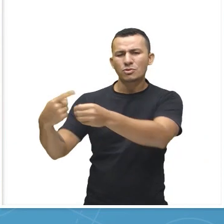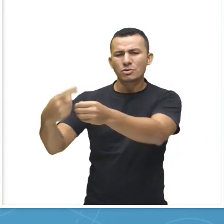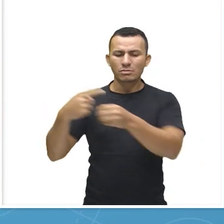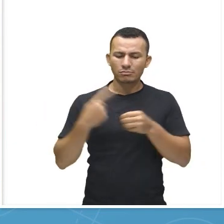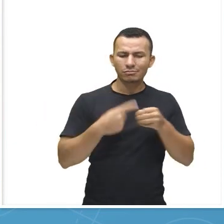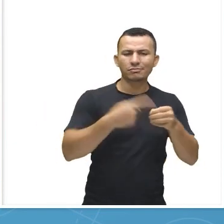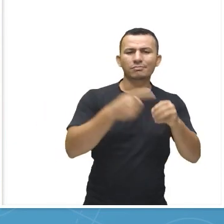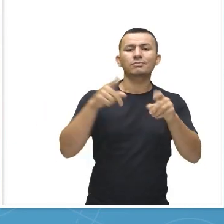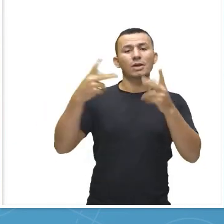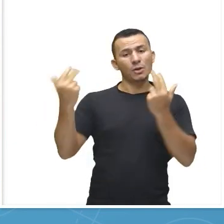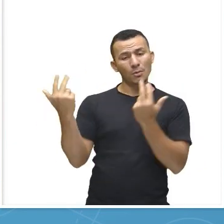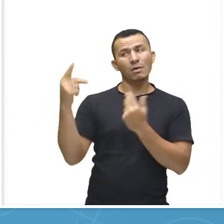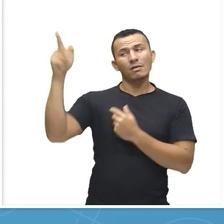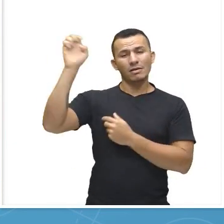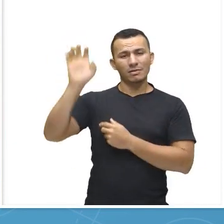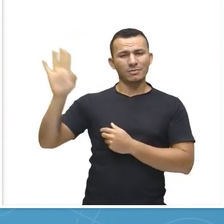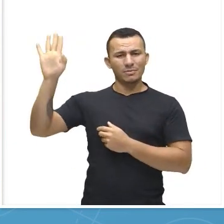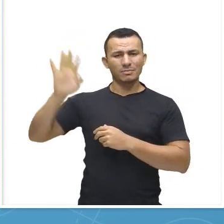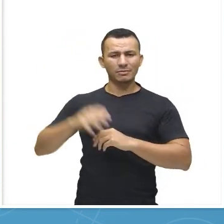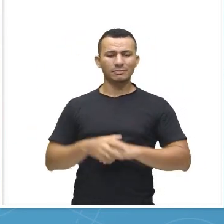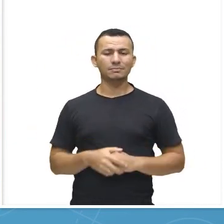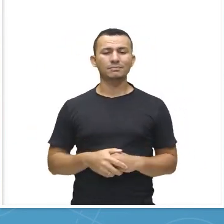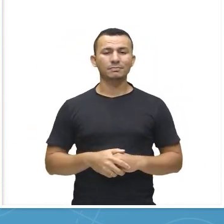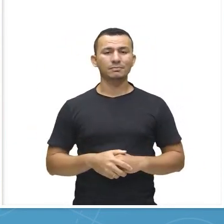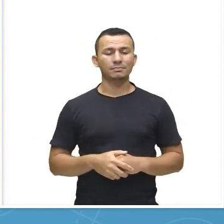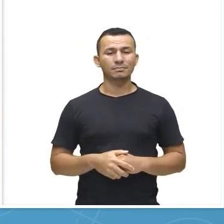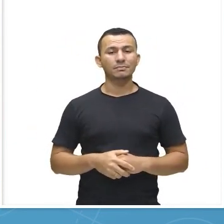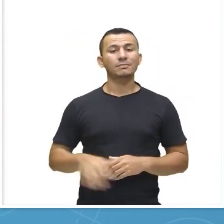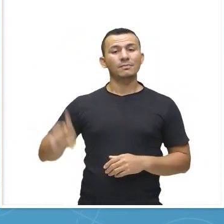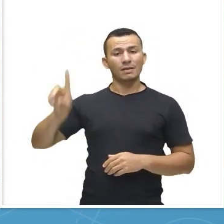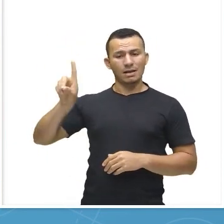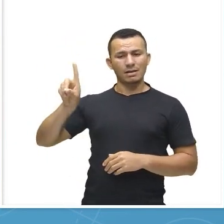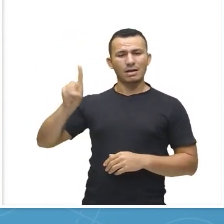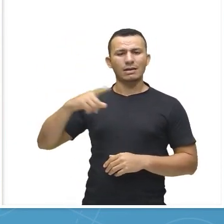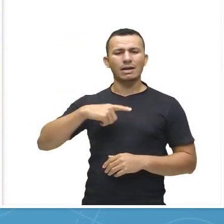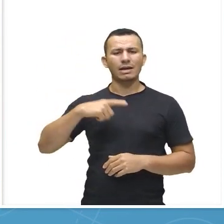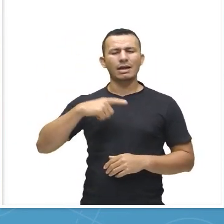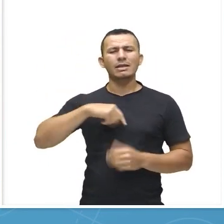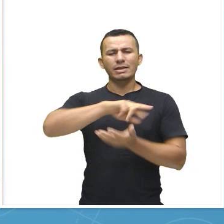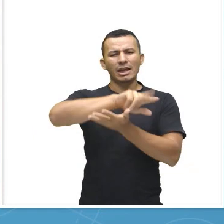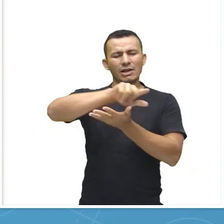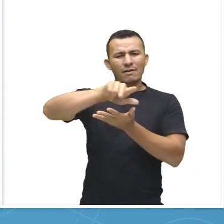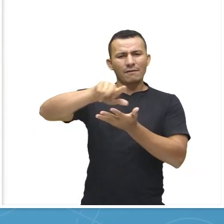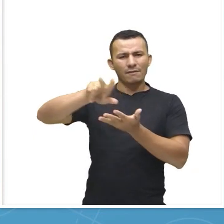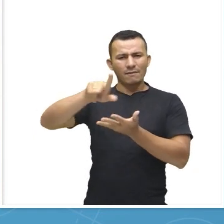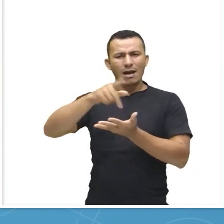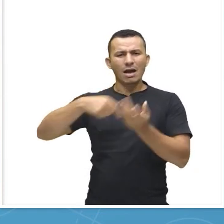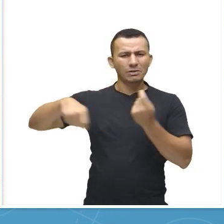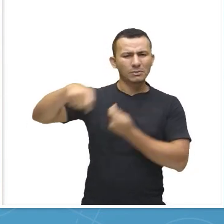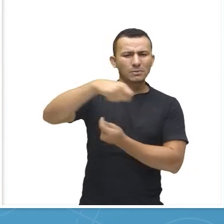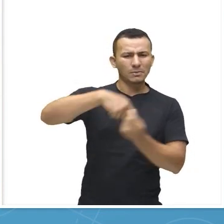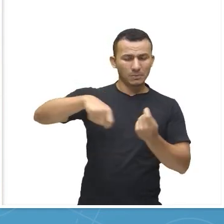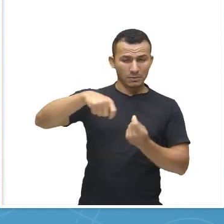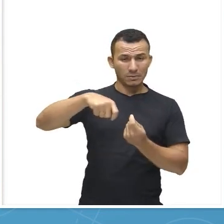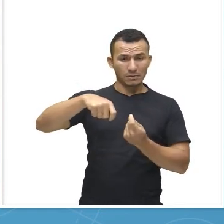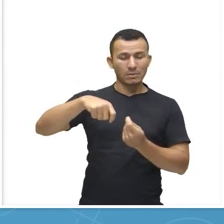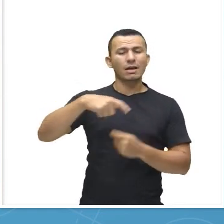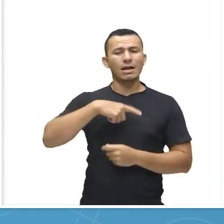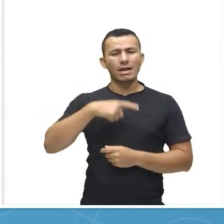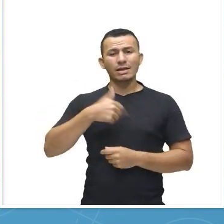a letra D reúne um dos mais extensos e diversificados recursos hídricos do planeta,